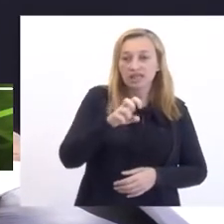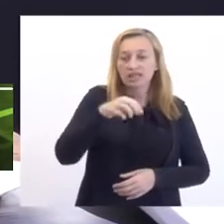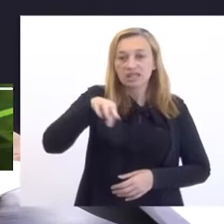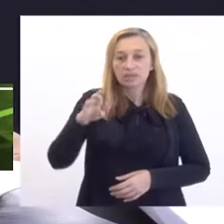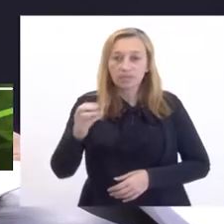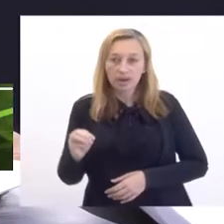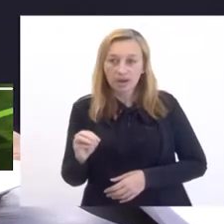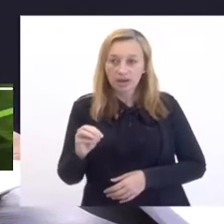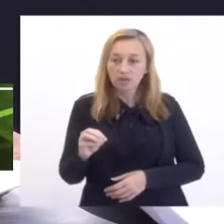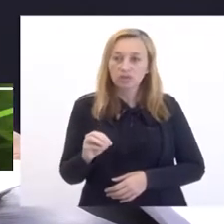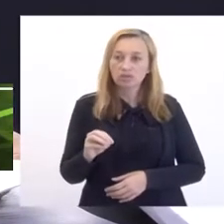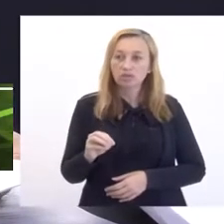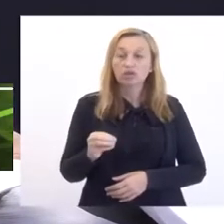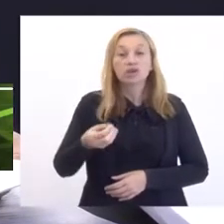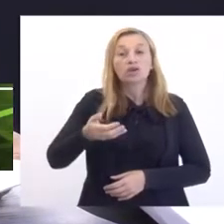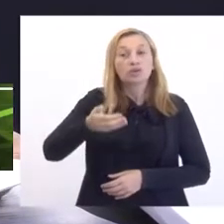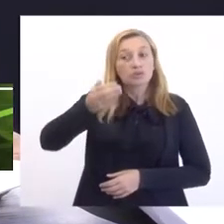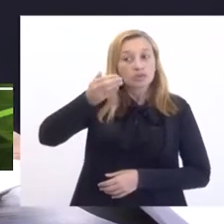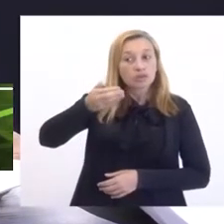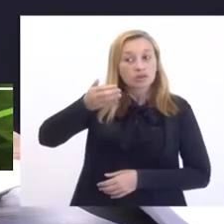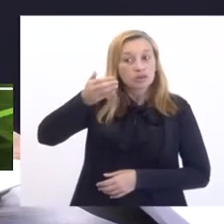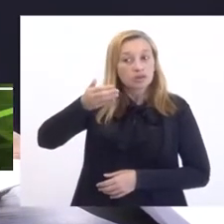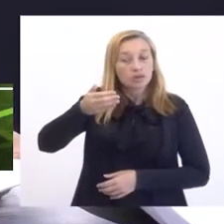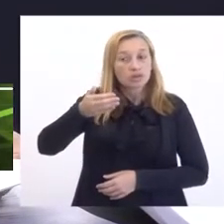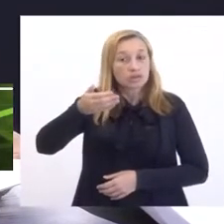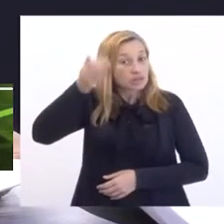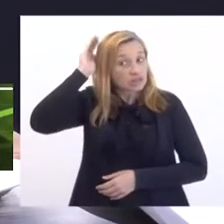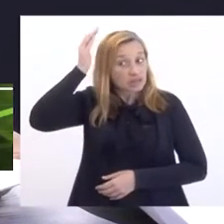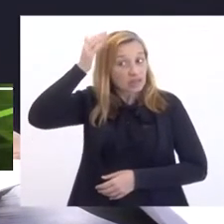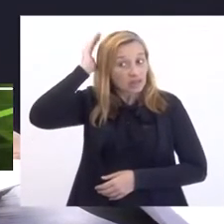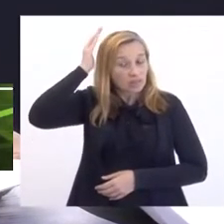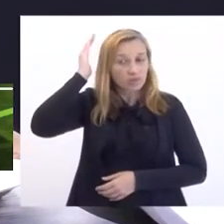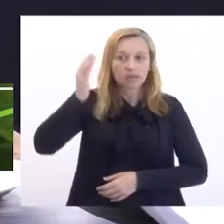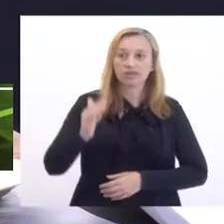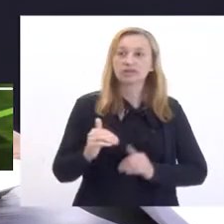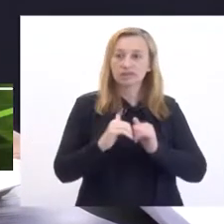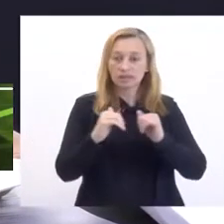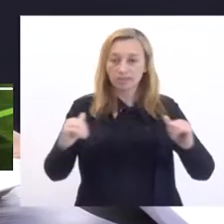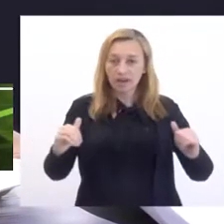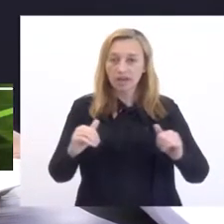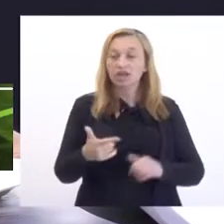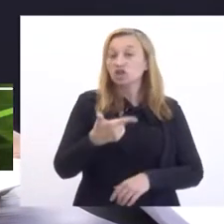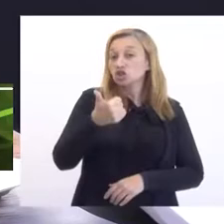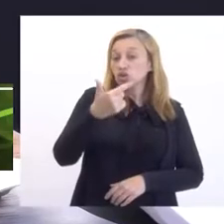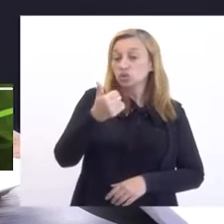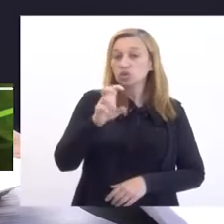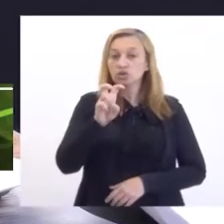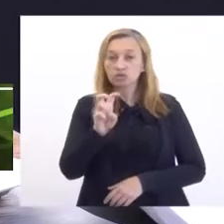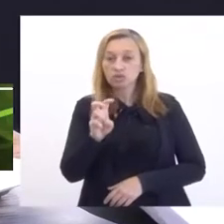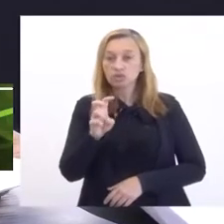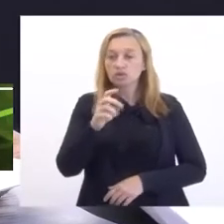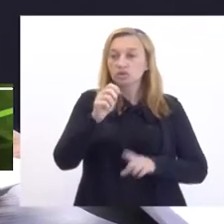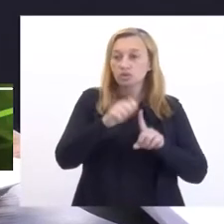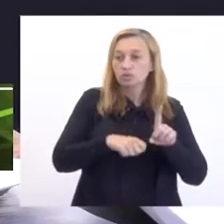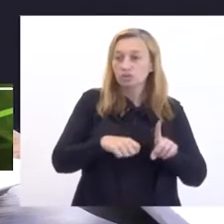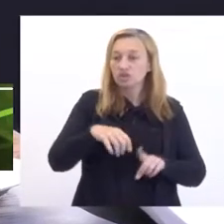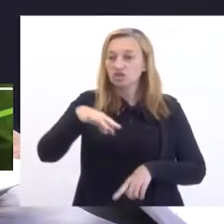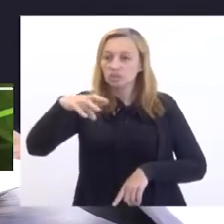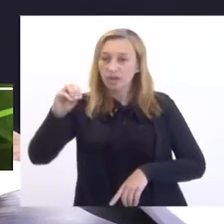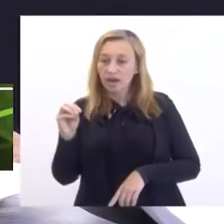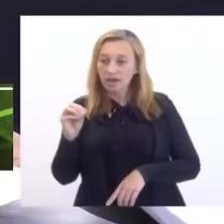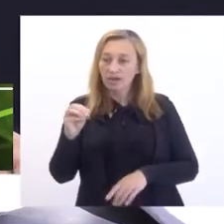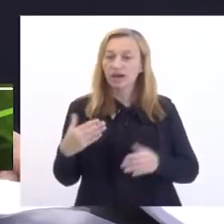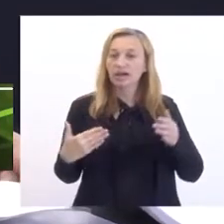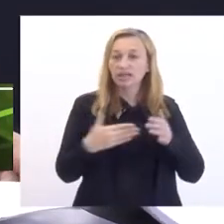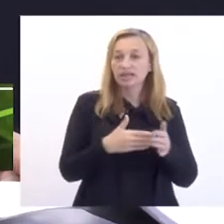senhor Michel Miguel Elias Temer Lulia, de 12 de 5 de 16 a 31 de